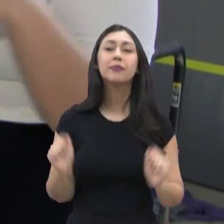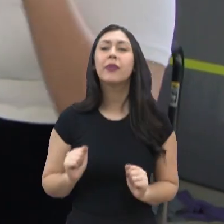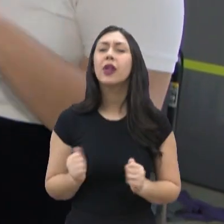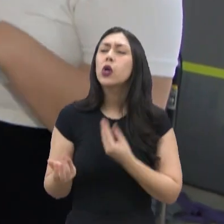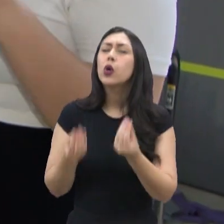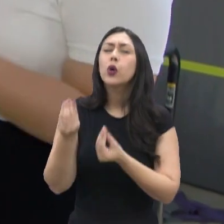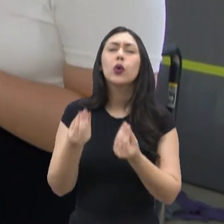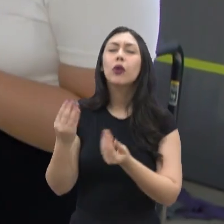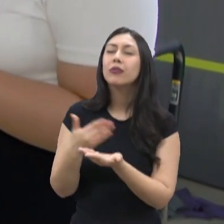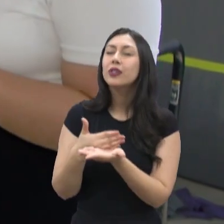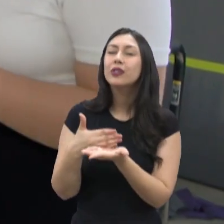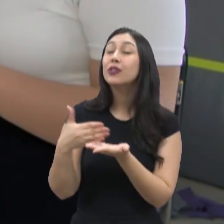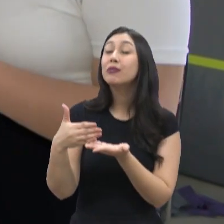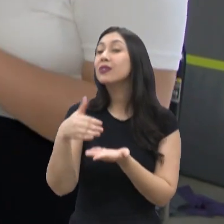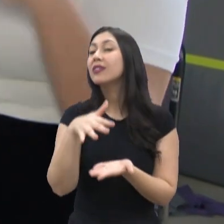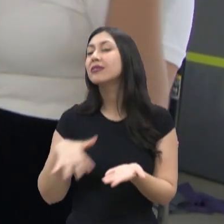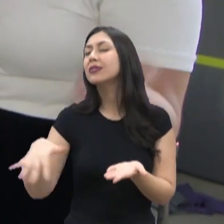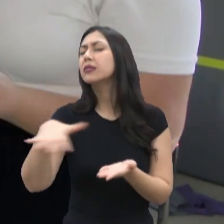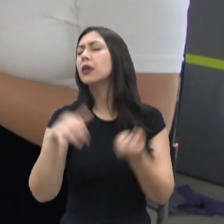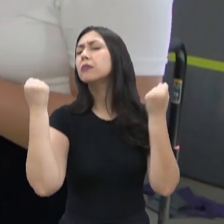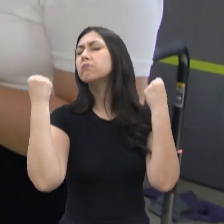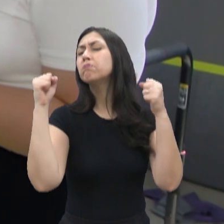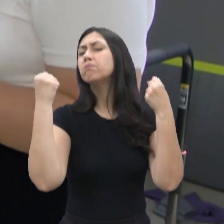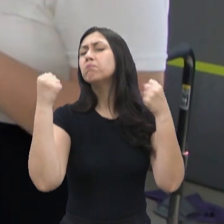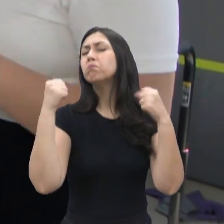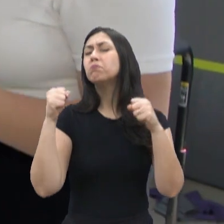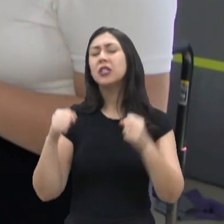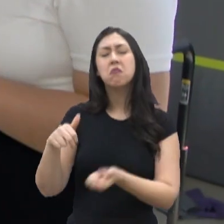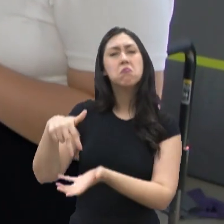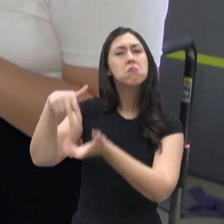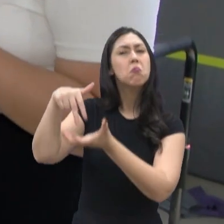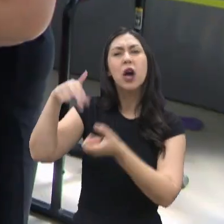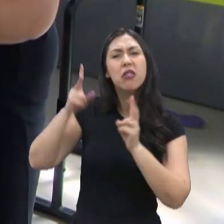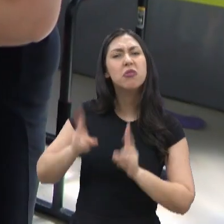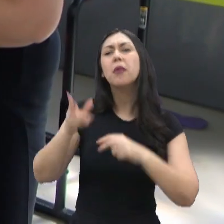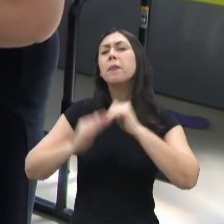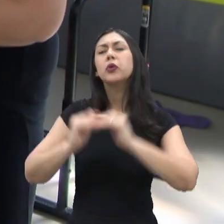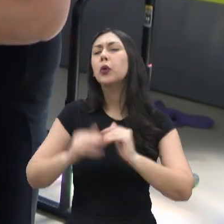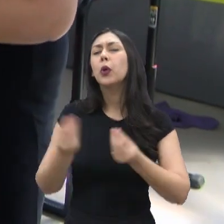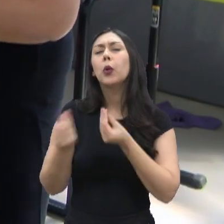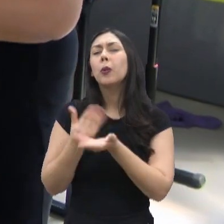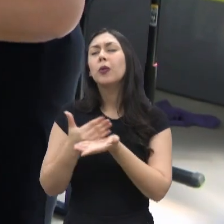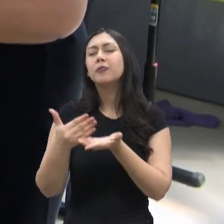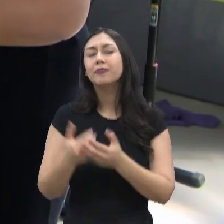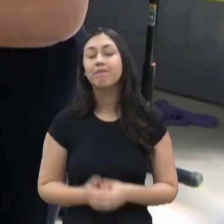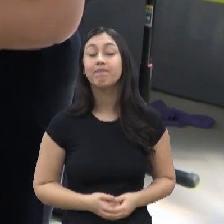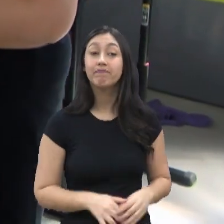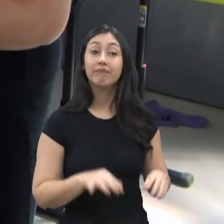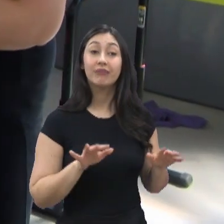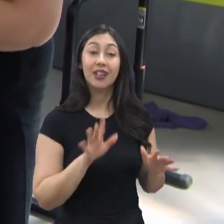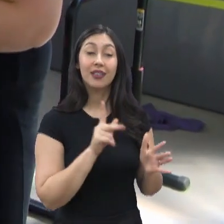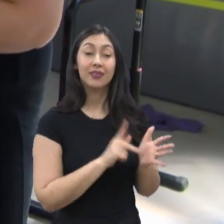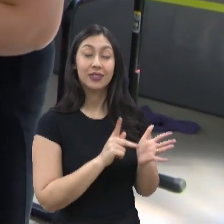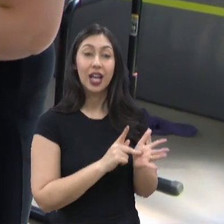né, nessa área de exercício, né? Especificamente na calistenia, você sempre praticou? Como é que foi? Bom, na verdade, eu sempre gostei